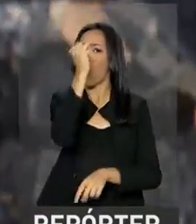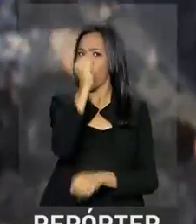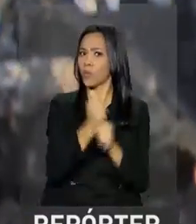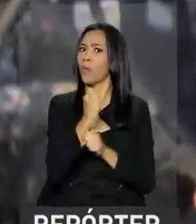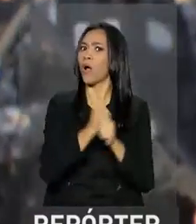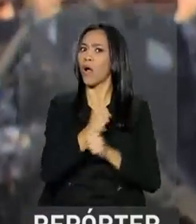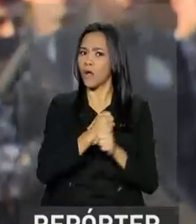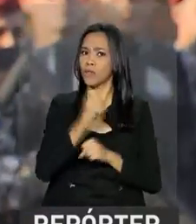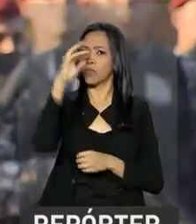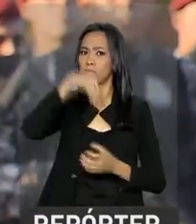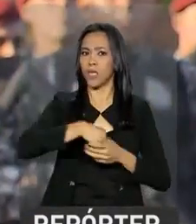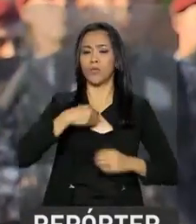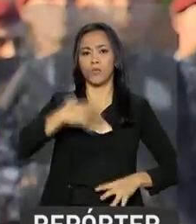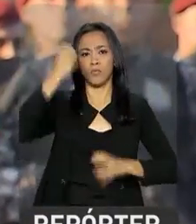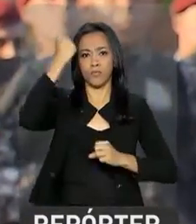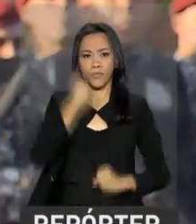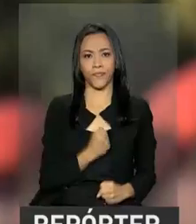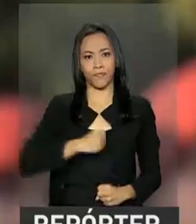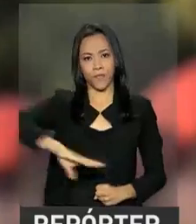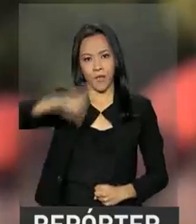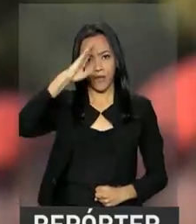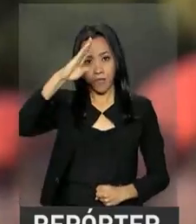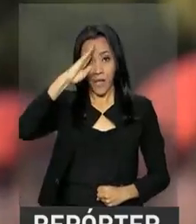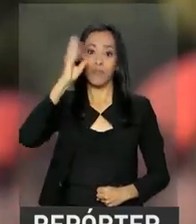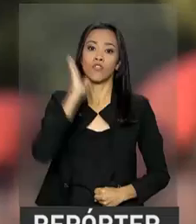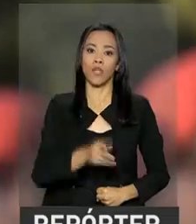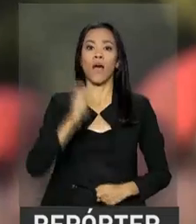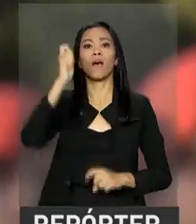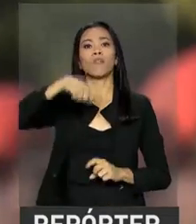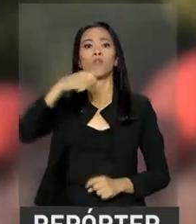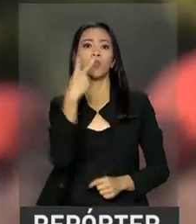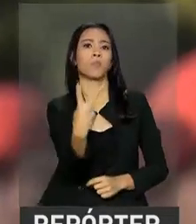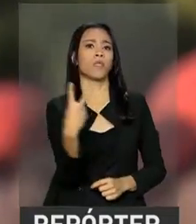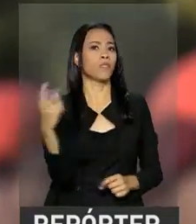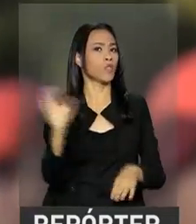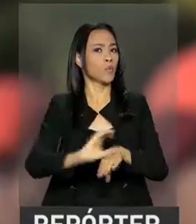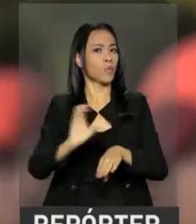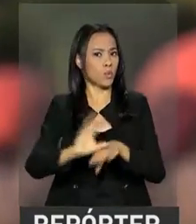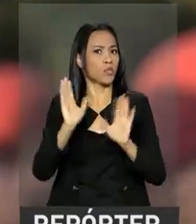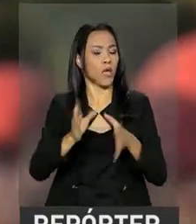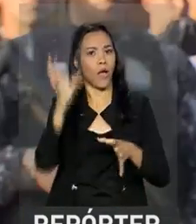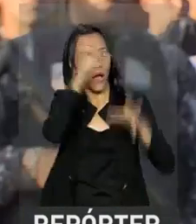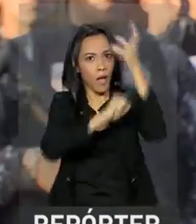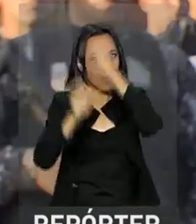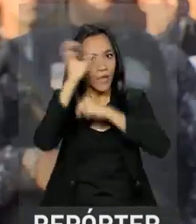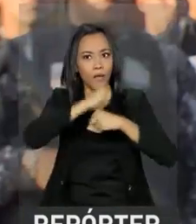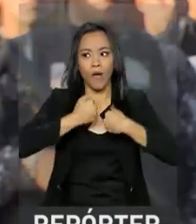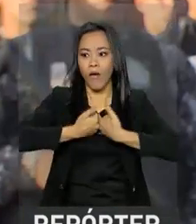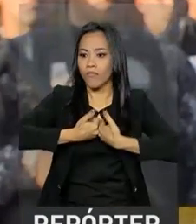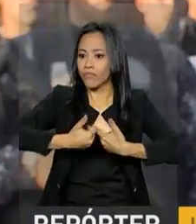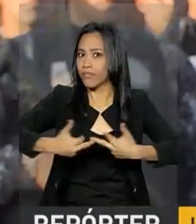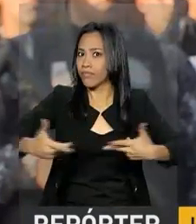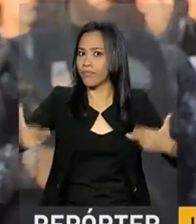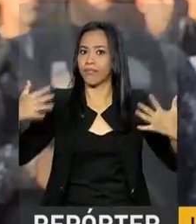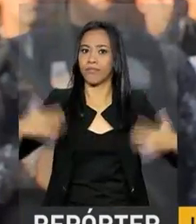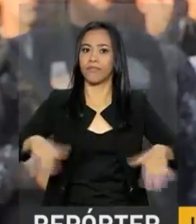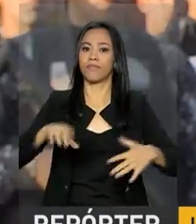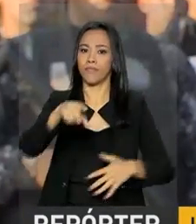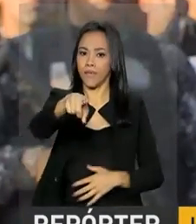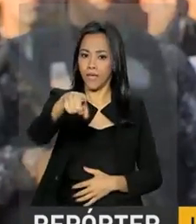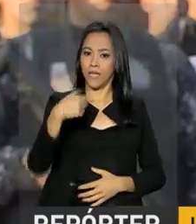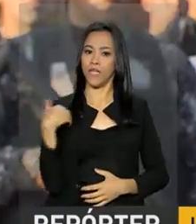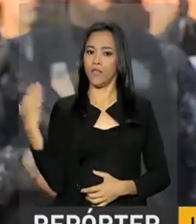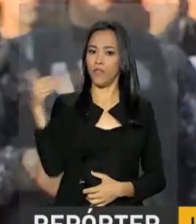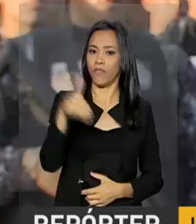anos ele já concluiu do meses de curso e conta que está aprendendo muito hoje eu tô aqui na força nacional para cumprir mais uma